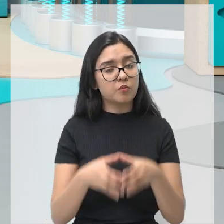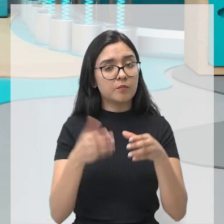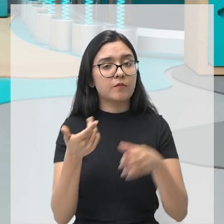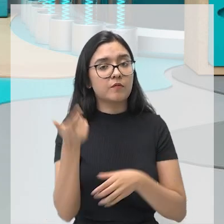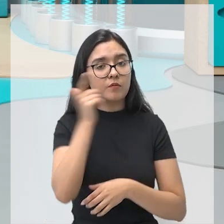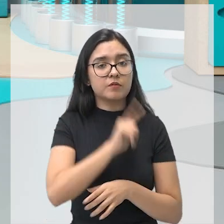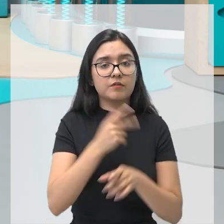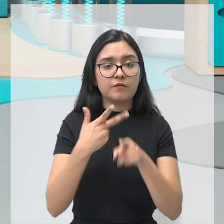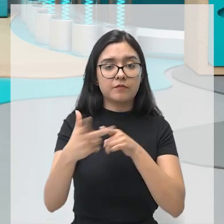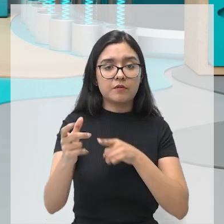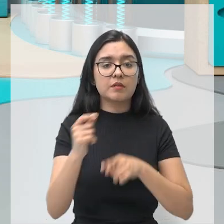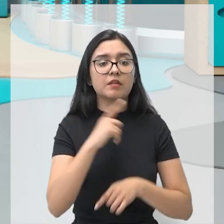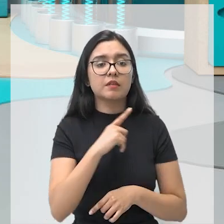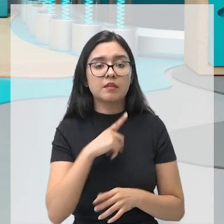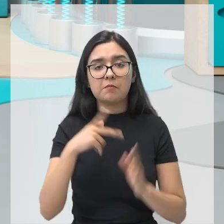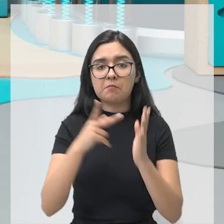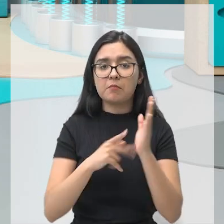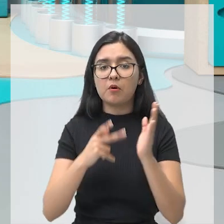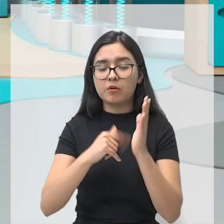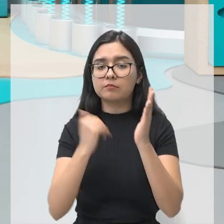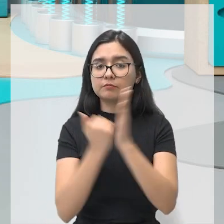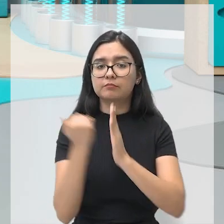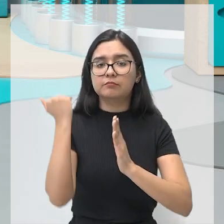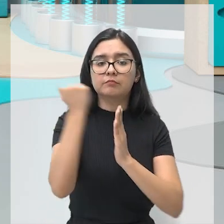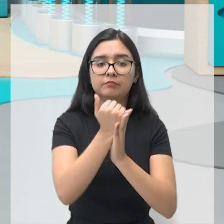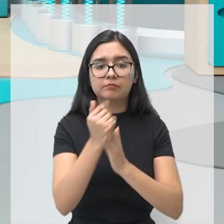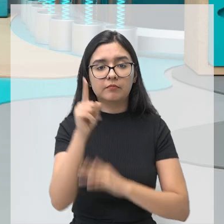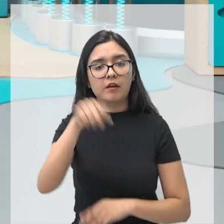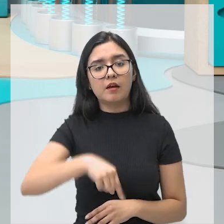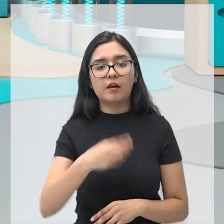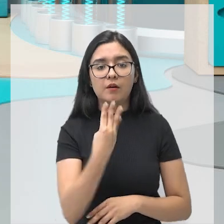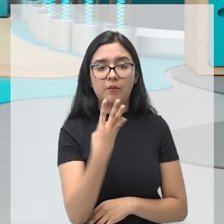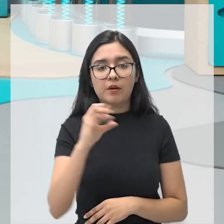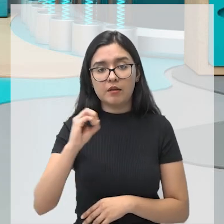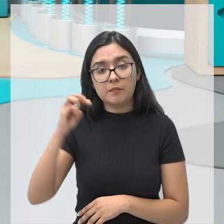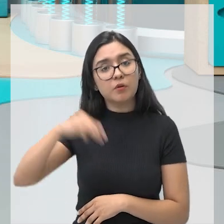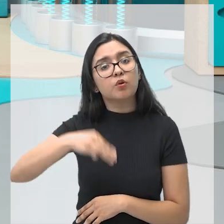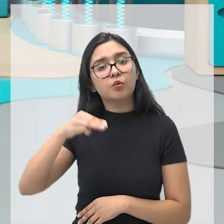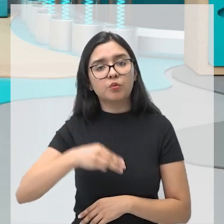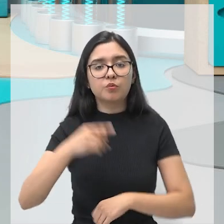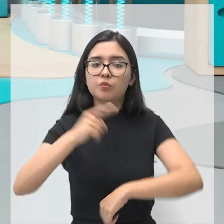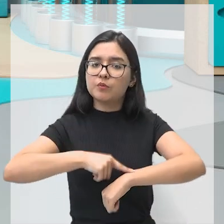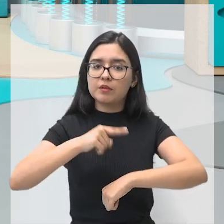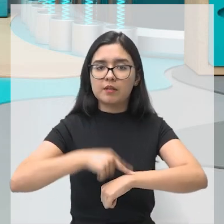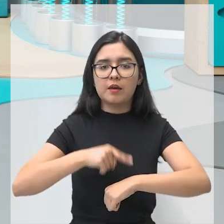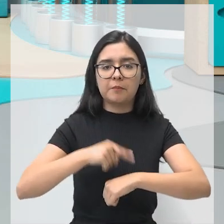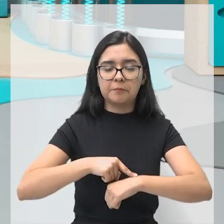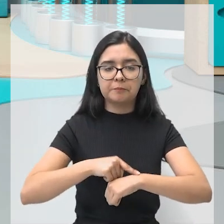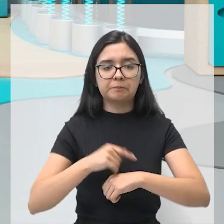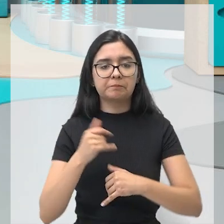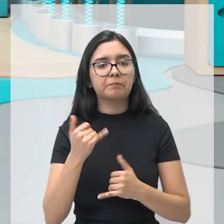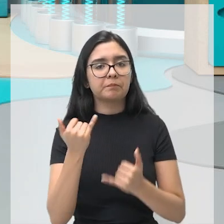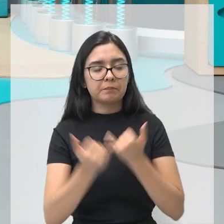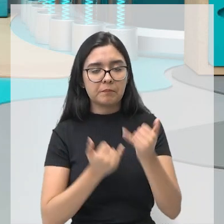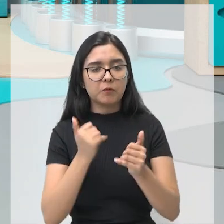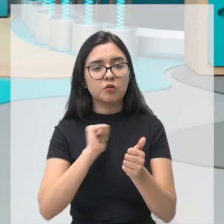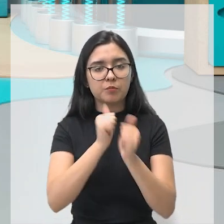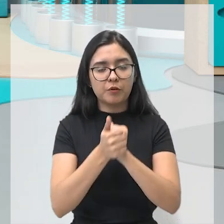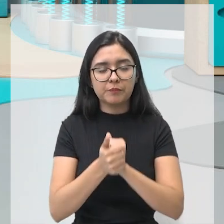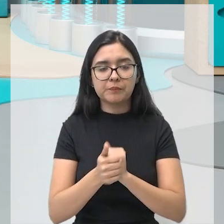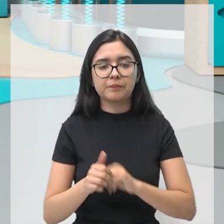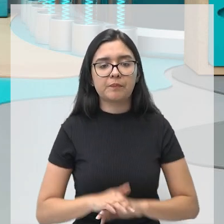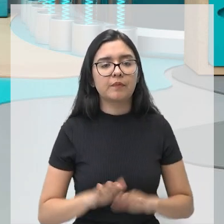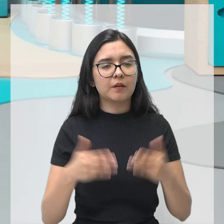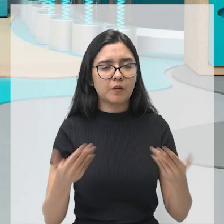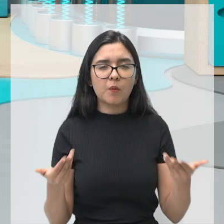vantagem no placar no final do período de jogo, que é de 40 minutos, ok? Esse esporte, embora hoje ele